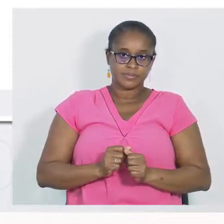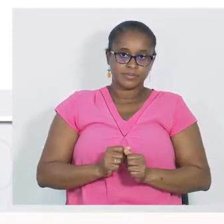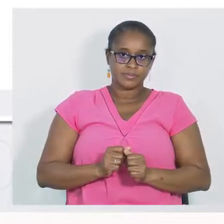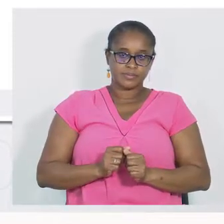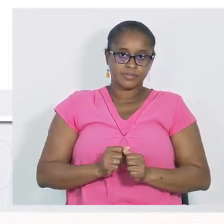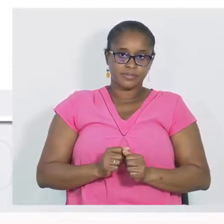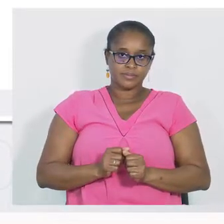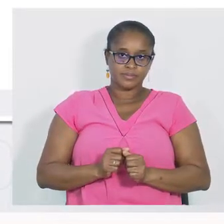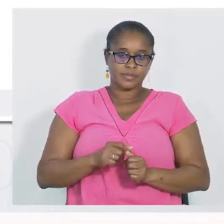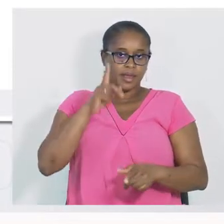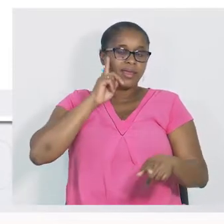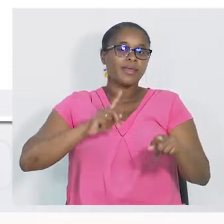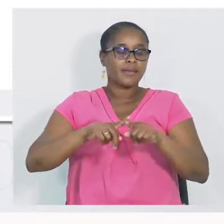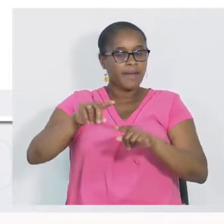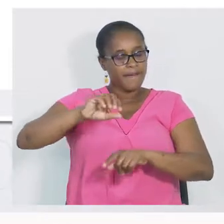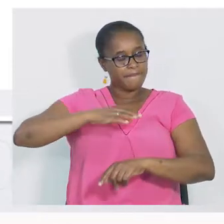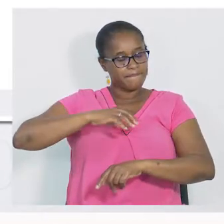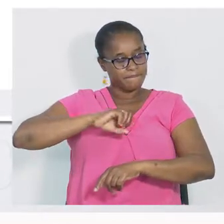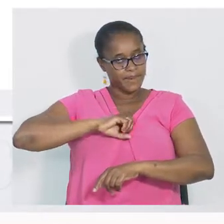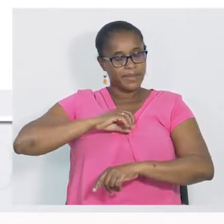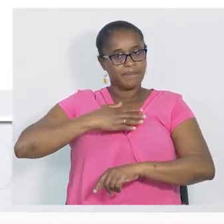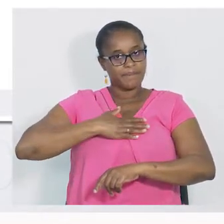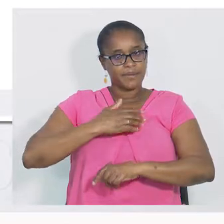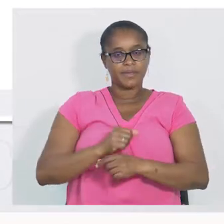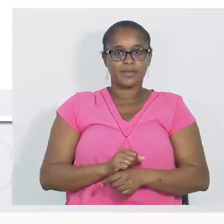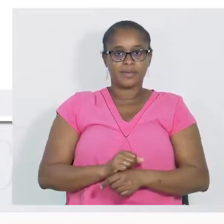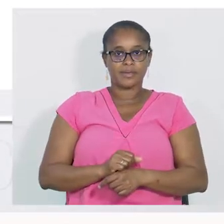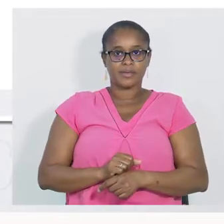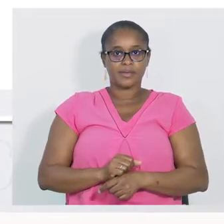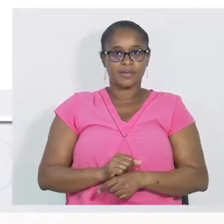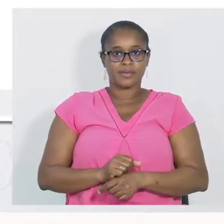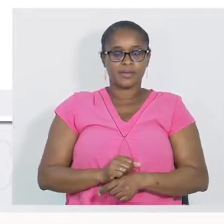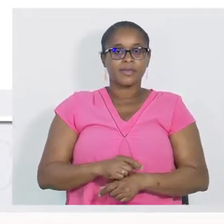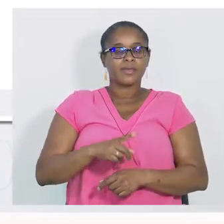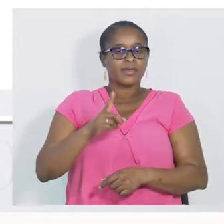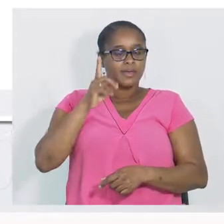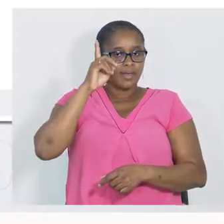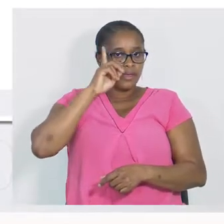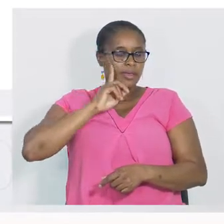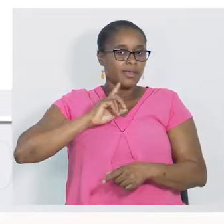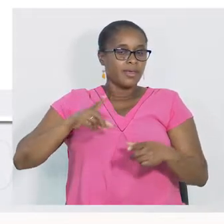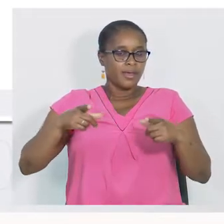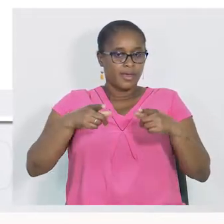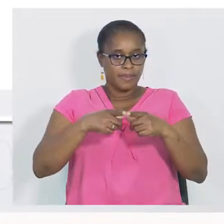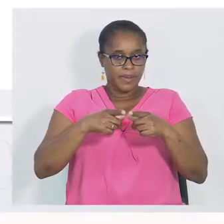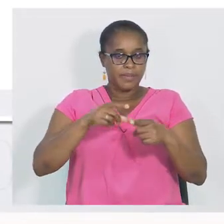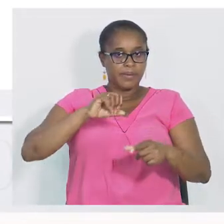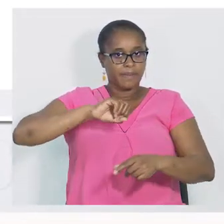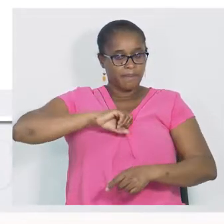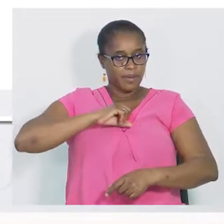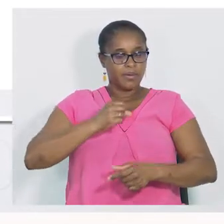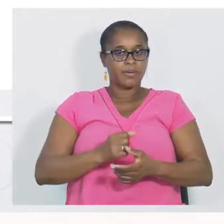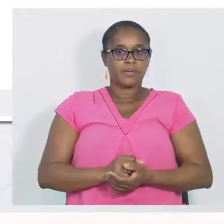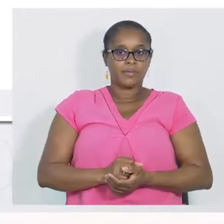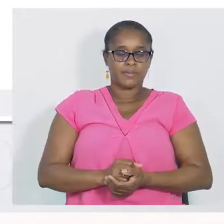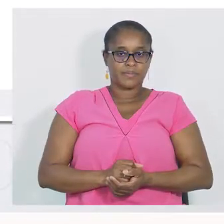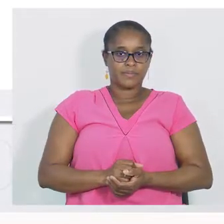Já sabes? Então vamos lá, o que é que eles sentem? Vamos ouvir? Ou, aliás, vamos ver a